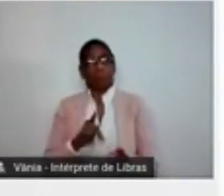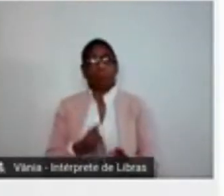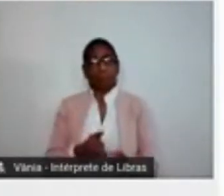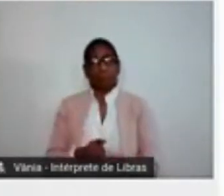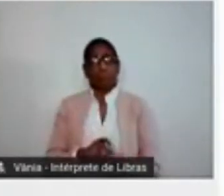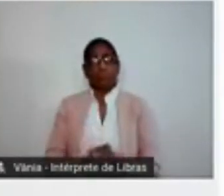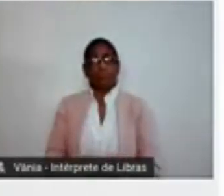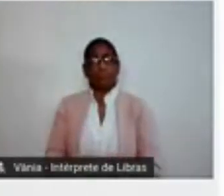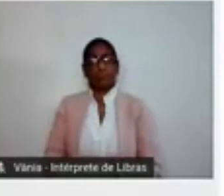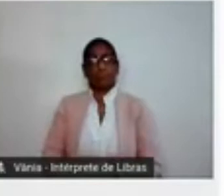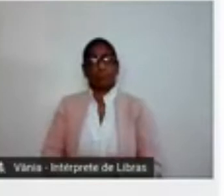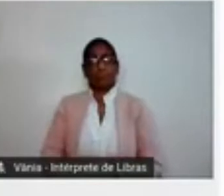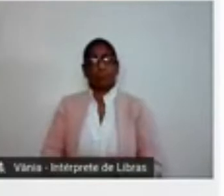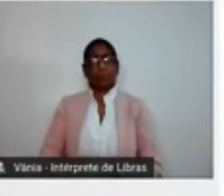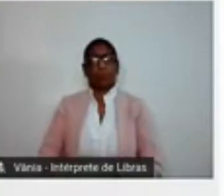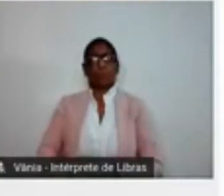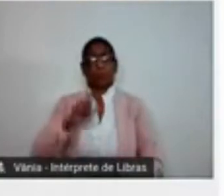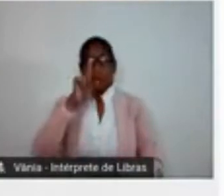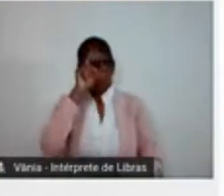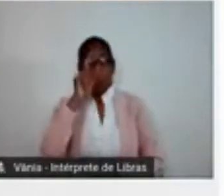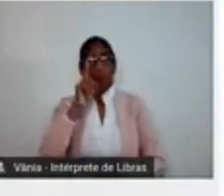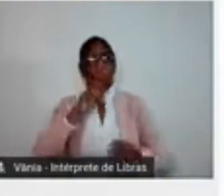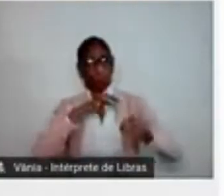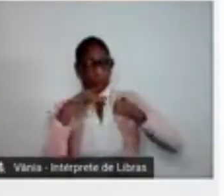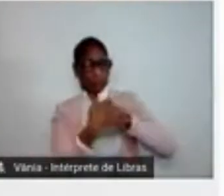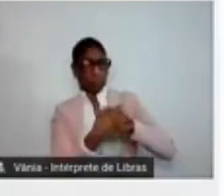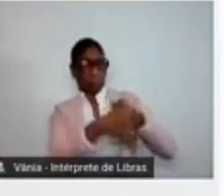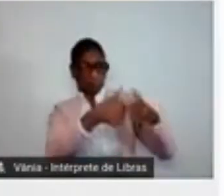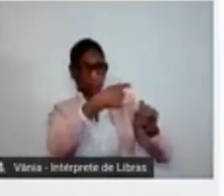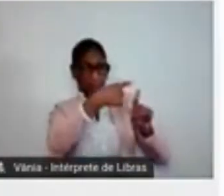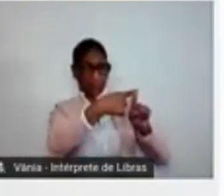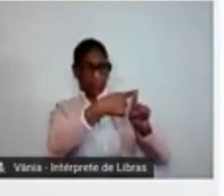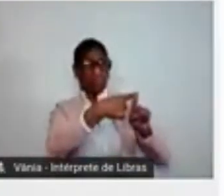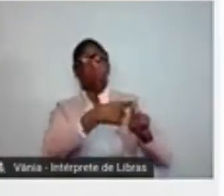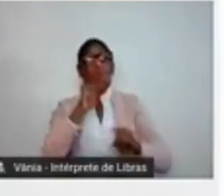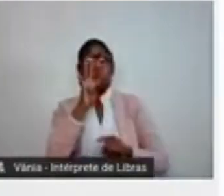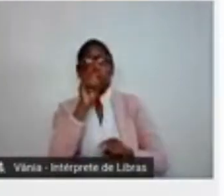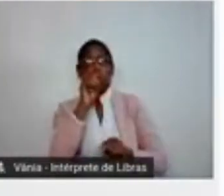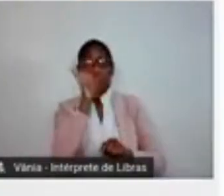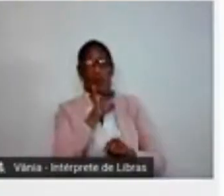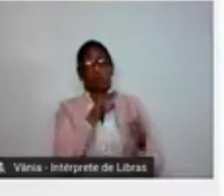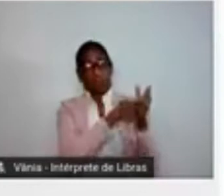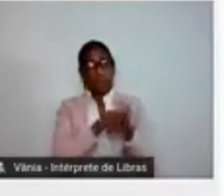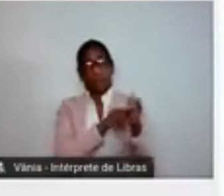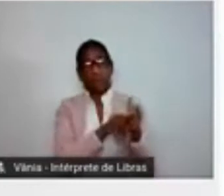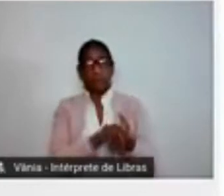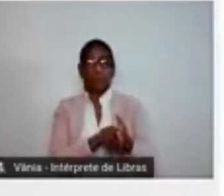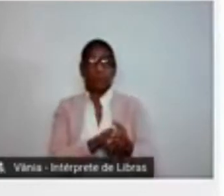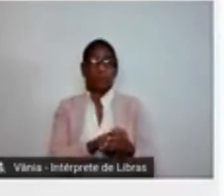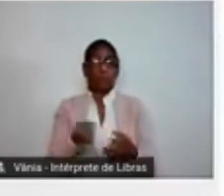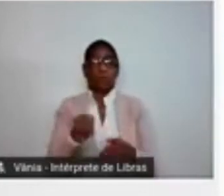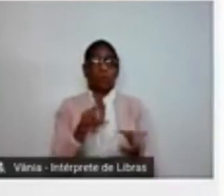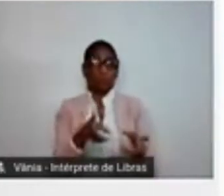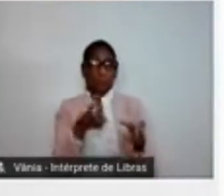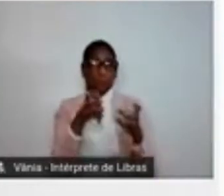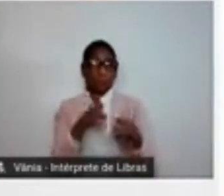de hospitalizações confirmadas por 100 mil habitantes, caiu quase 40%, mas a gente enxerga um aumento de ocupação